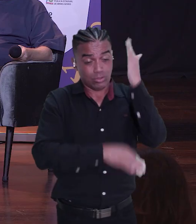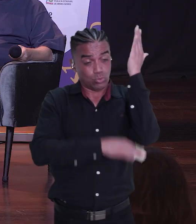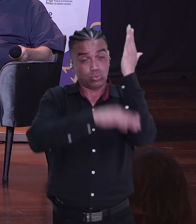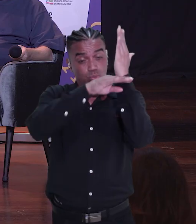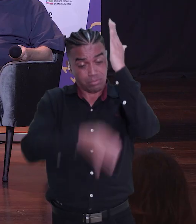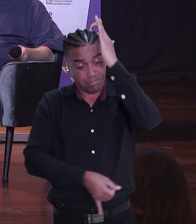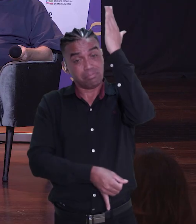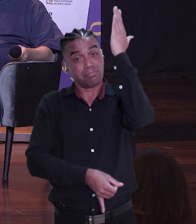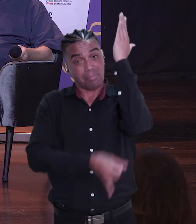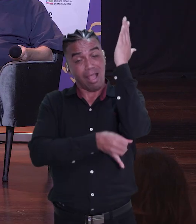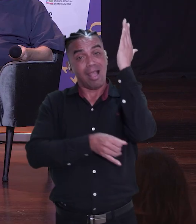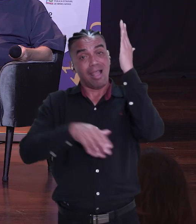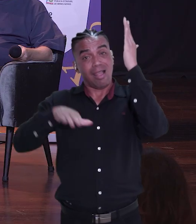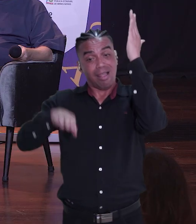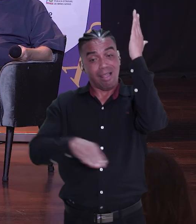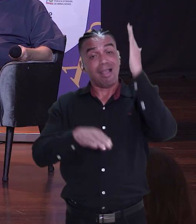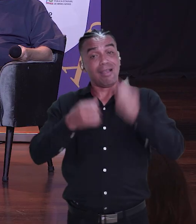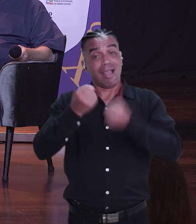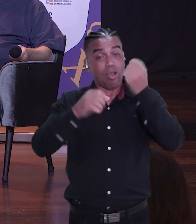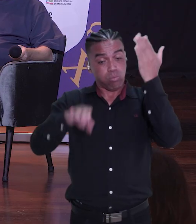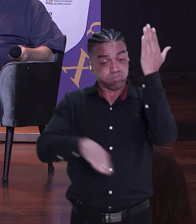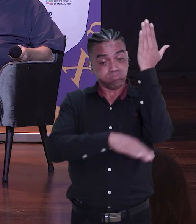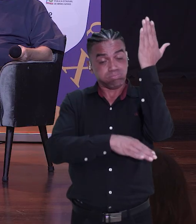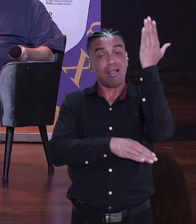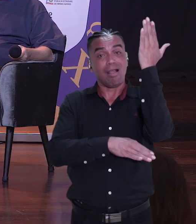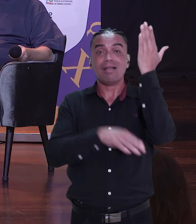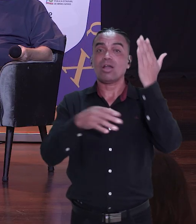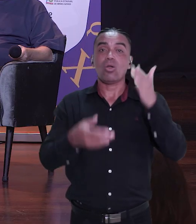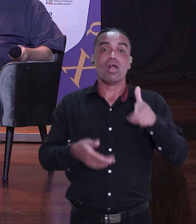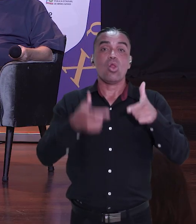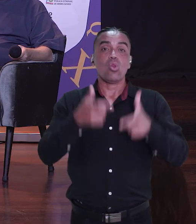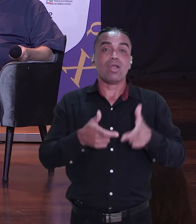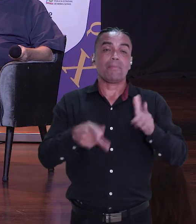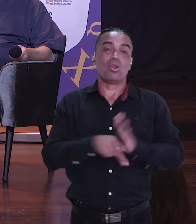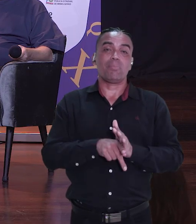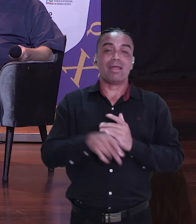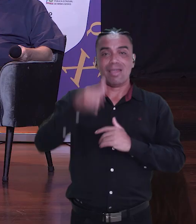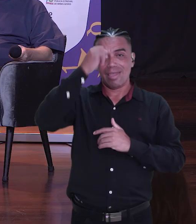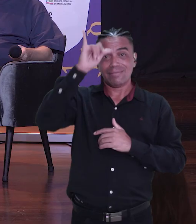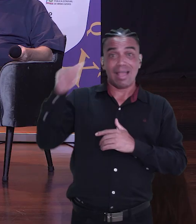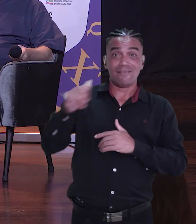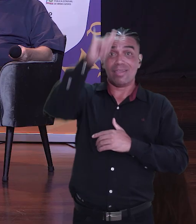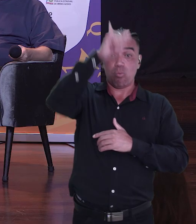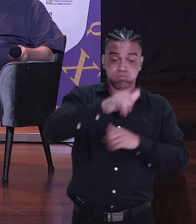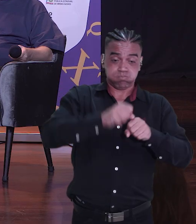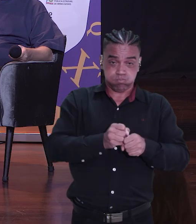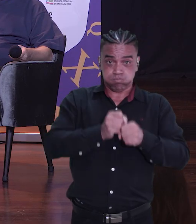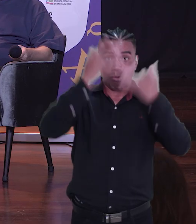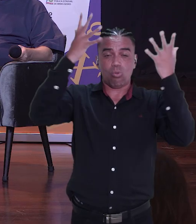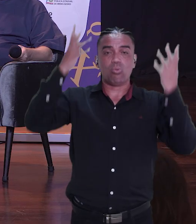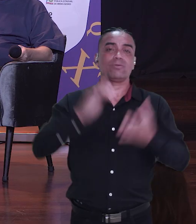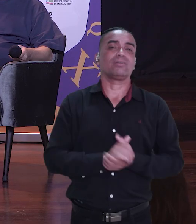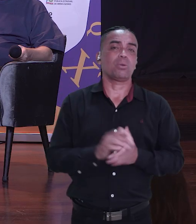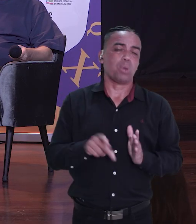subterrâneo dele, que é a garagem hoje, foi construído como sendo um abrigo antiaéreo, né? Agora, isso aqui, as cidades litorâneas, então,